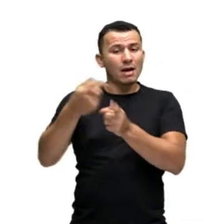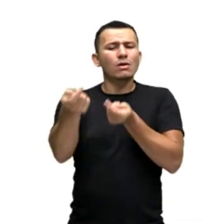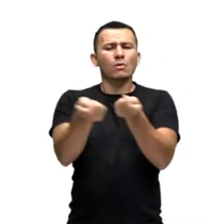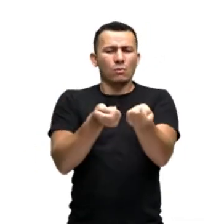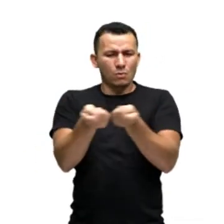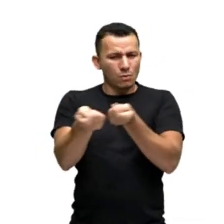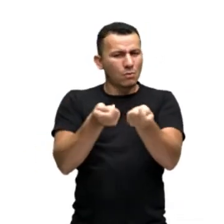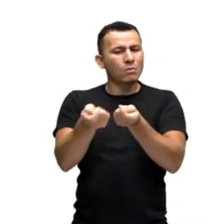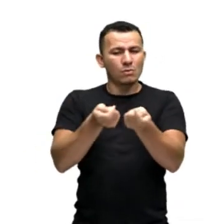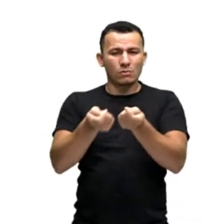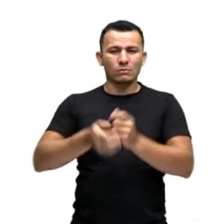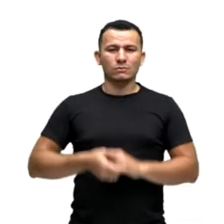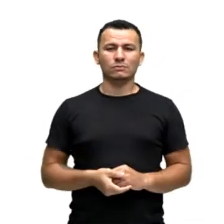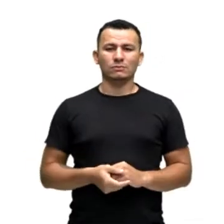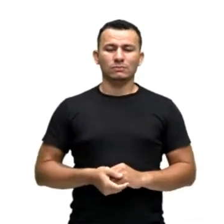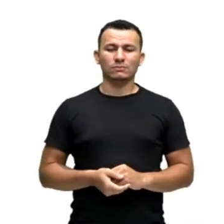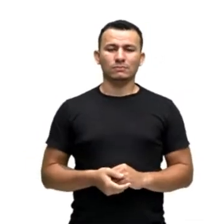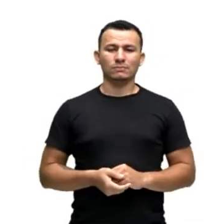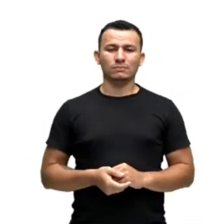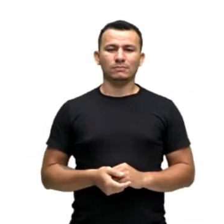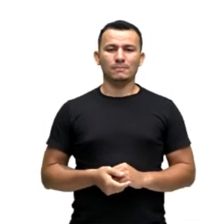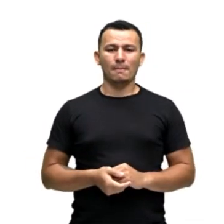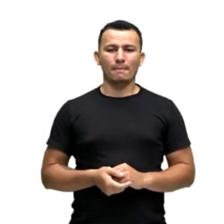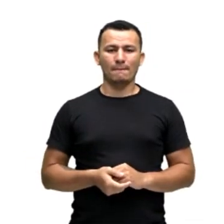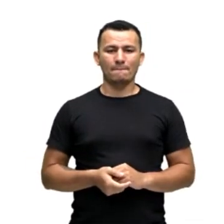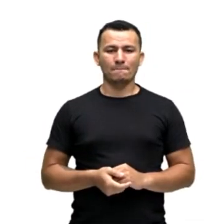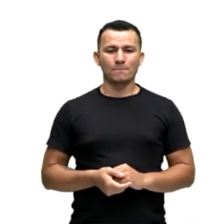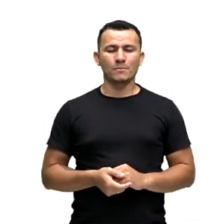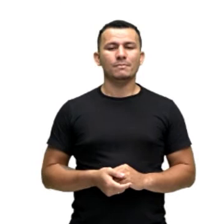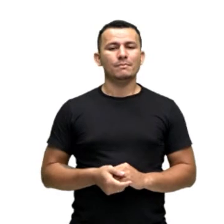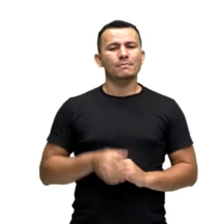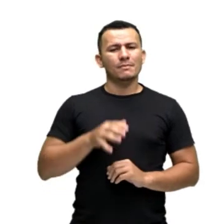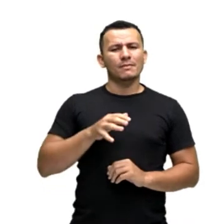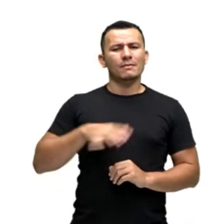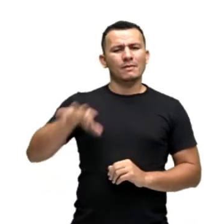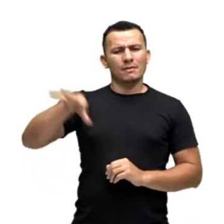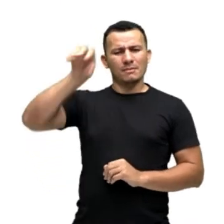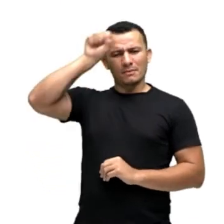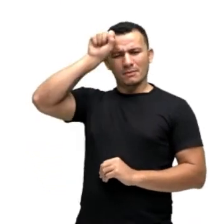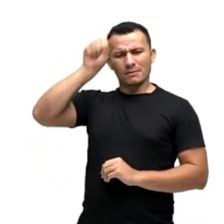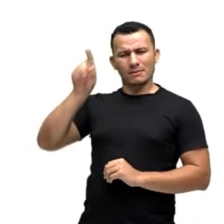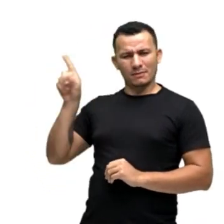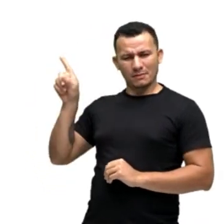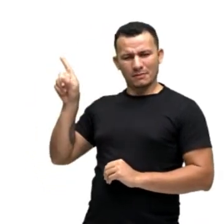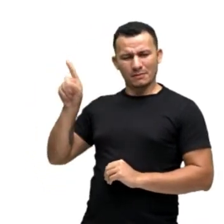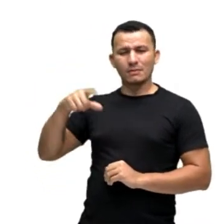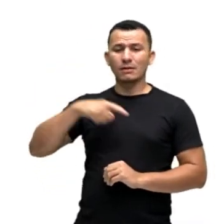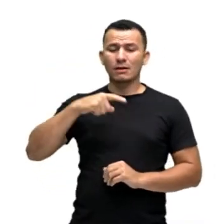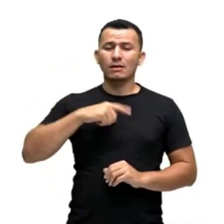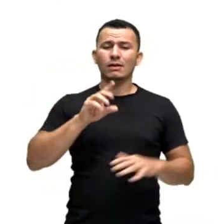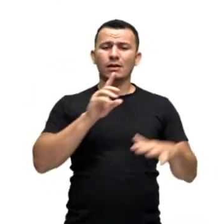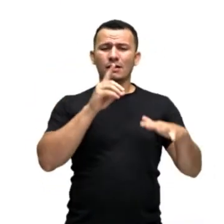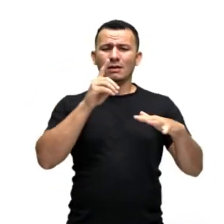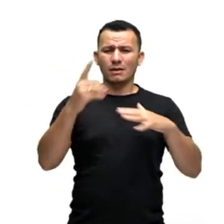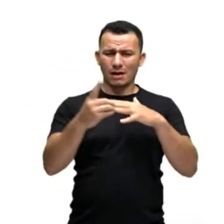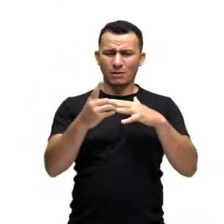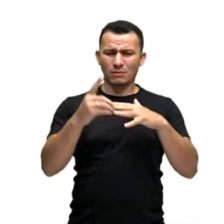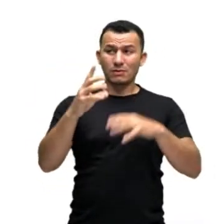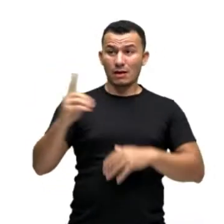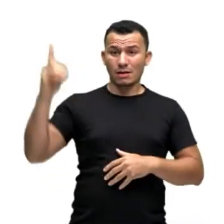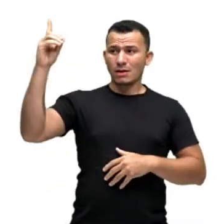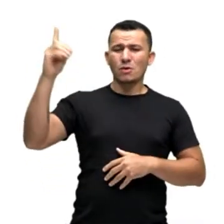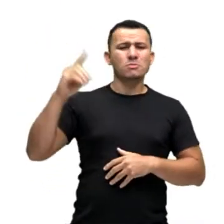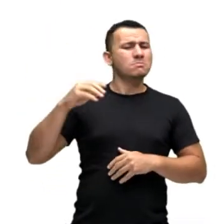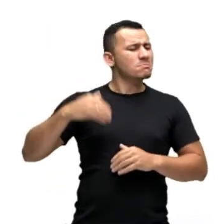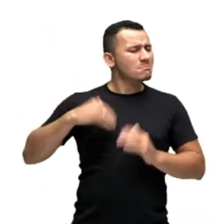e equilibrado né lá no espiritismo nós vamos ver Deus como uma inteligência suprema